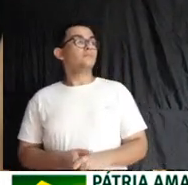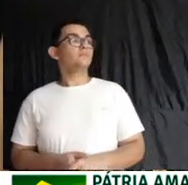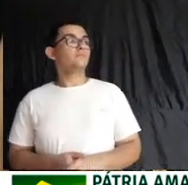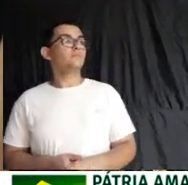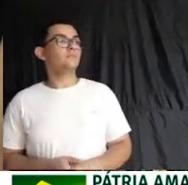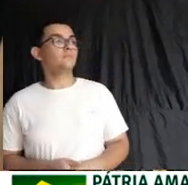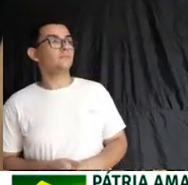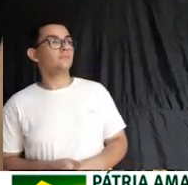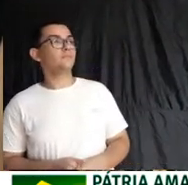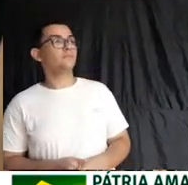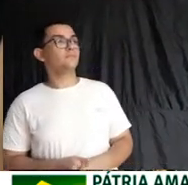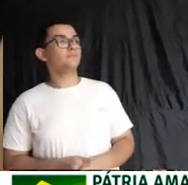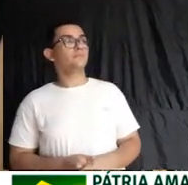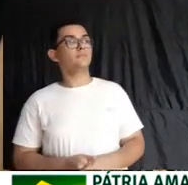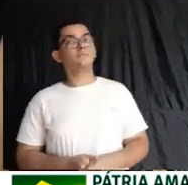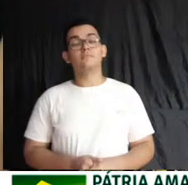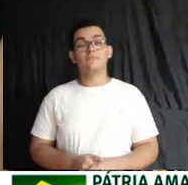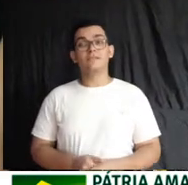Tudo certo aí?